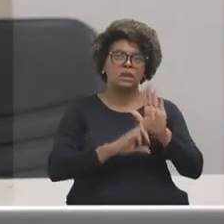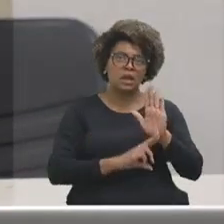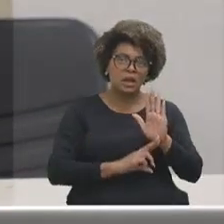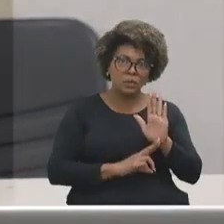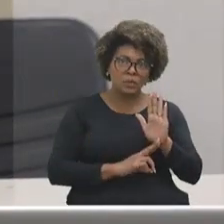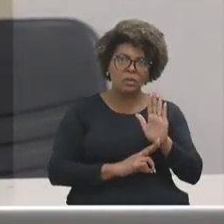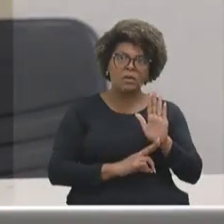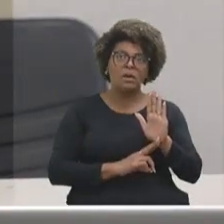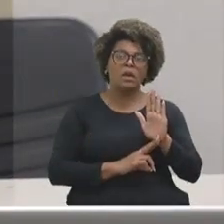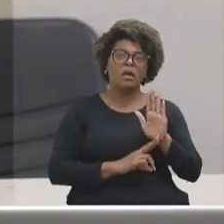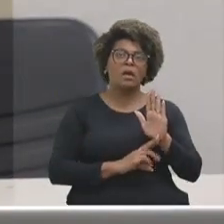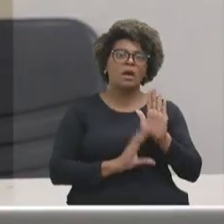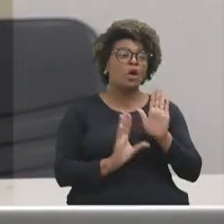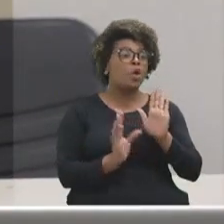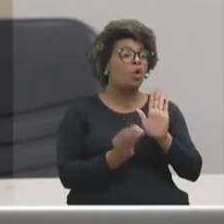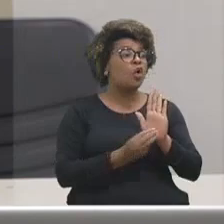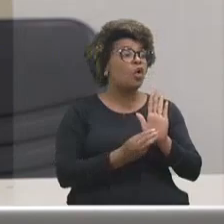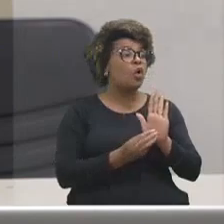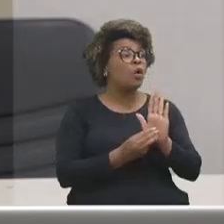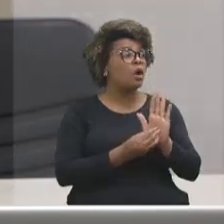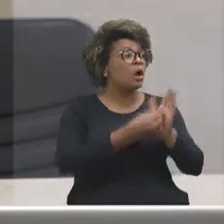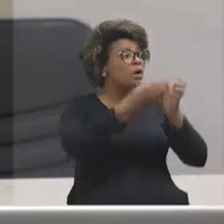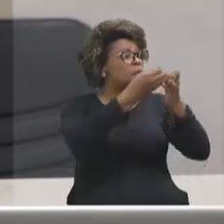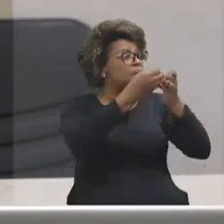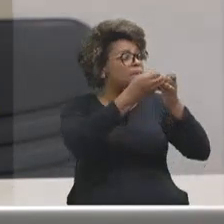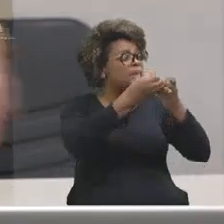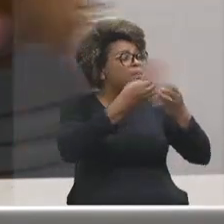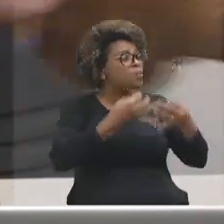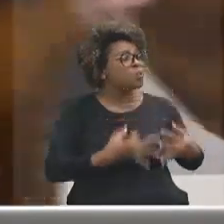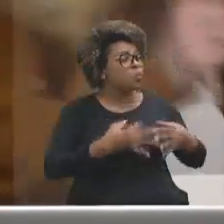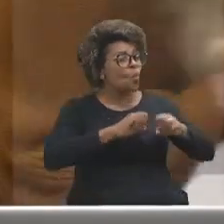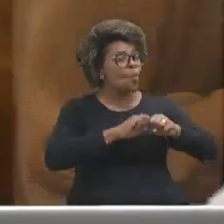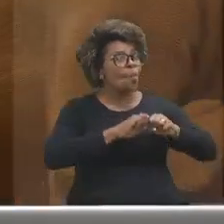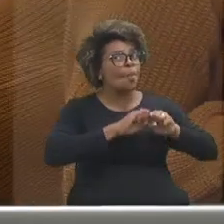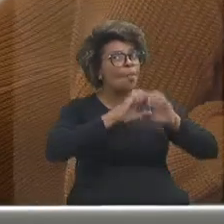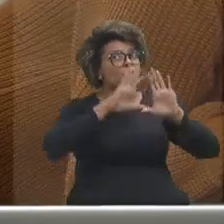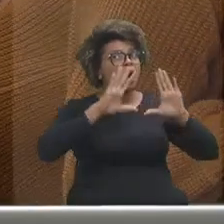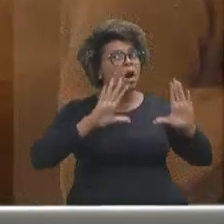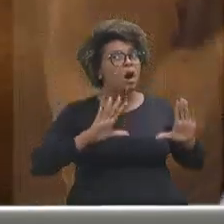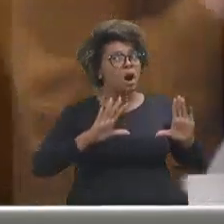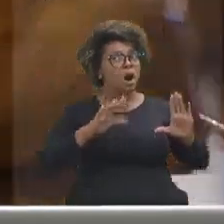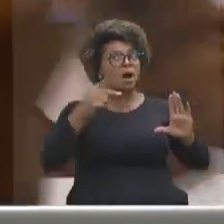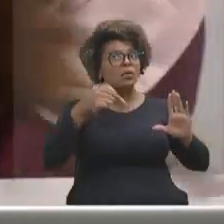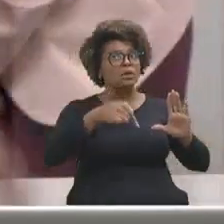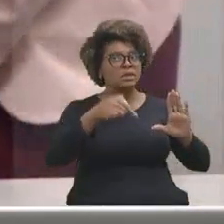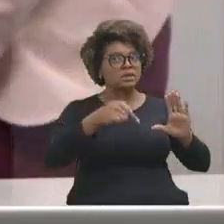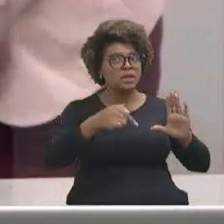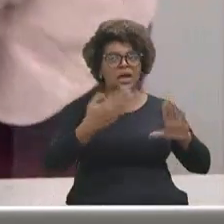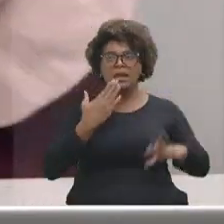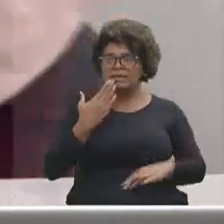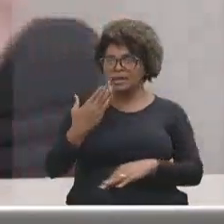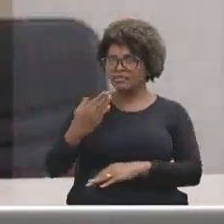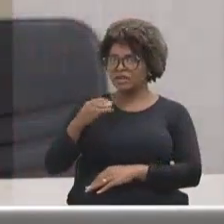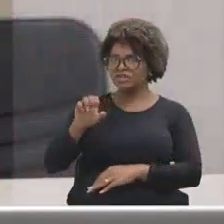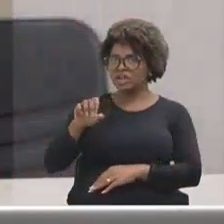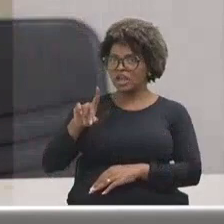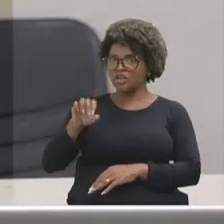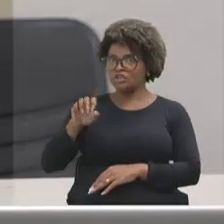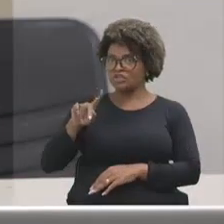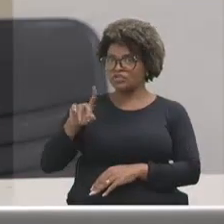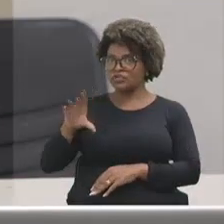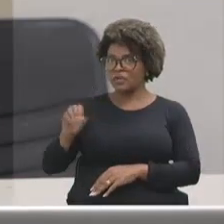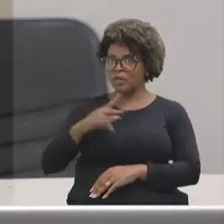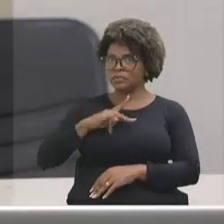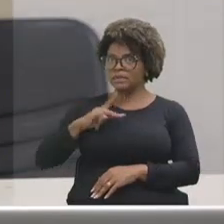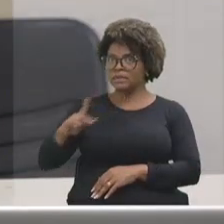colocar isso com clareza e aqui a frente do Edvaldo presidente do cosemes a